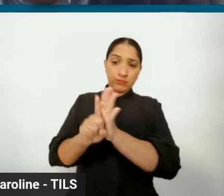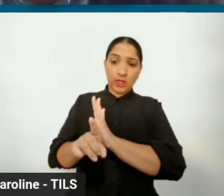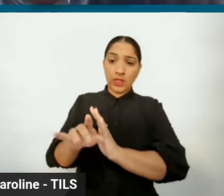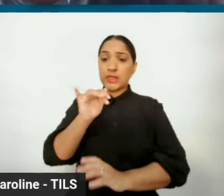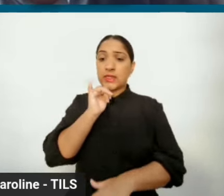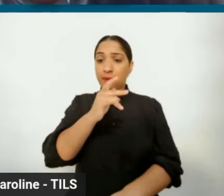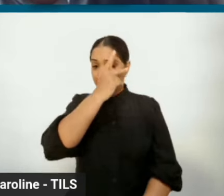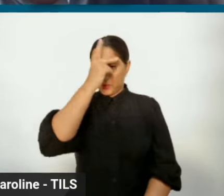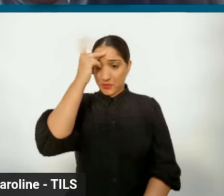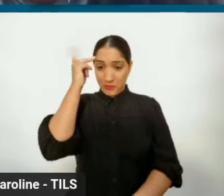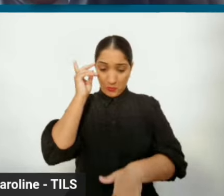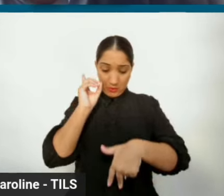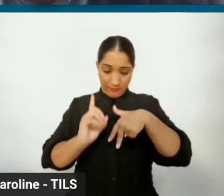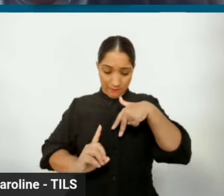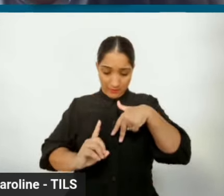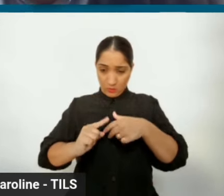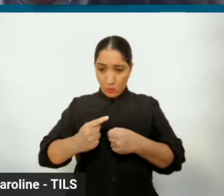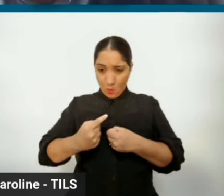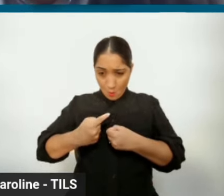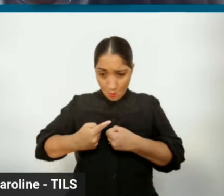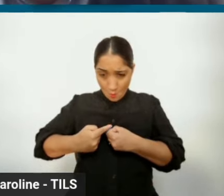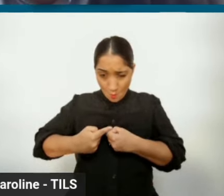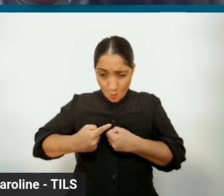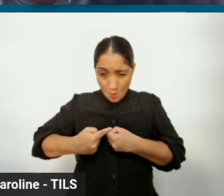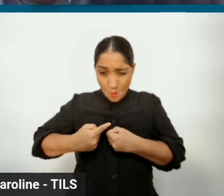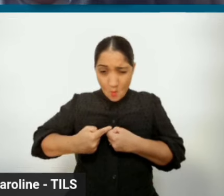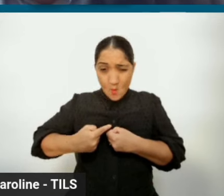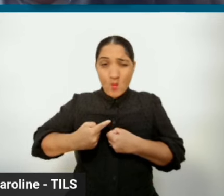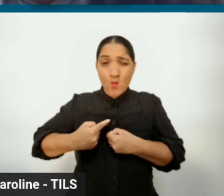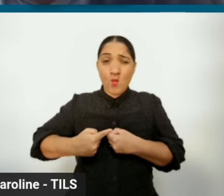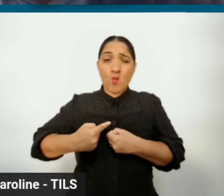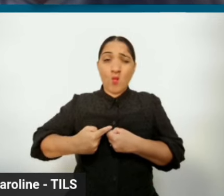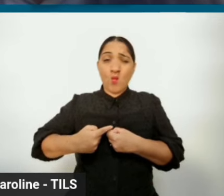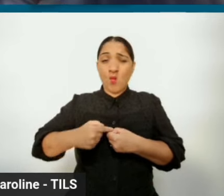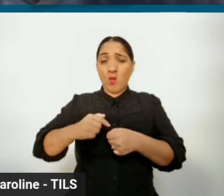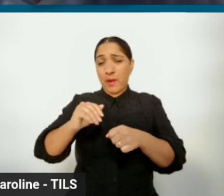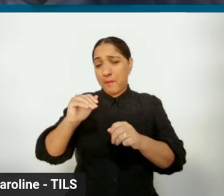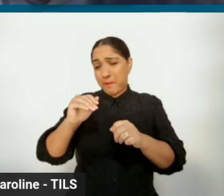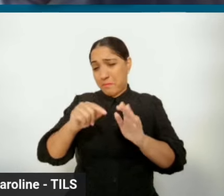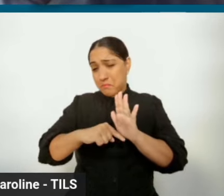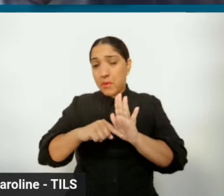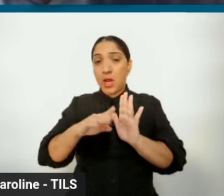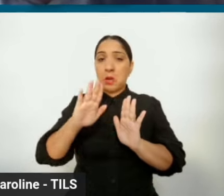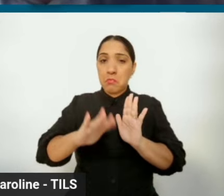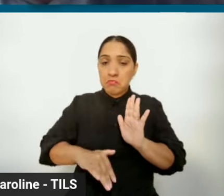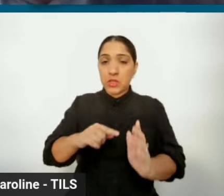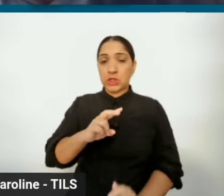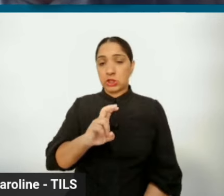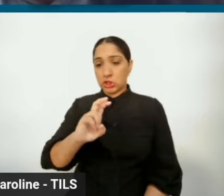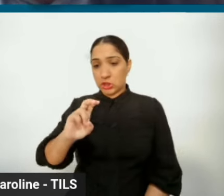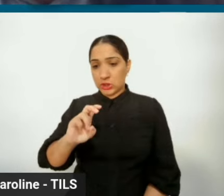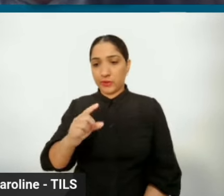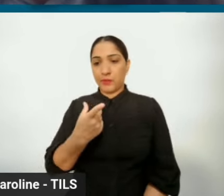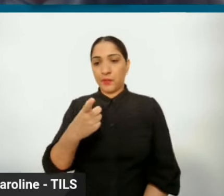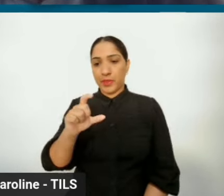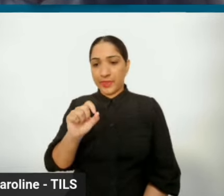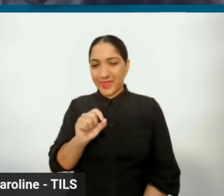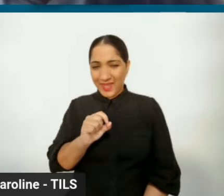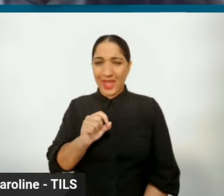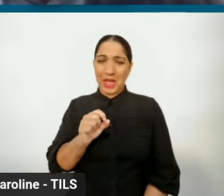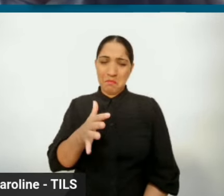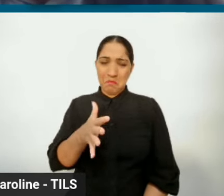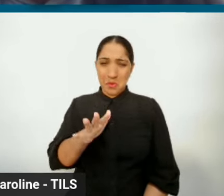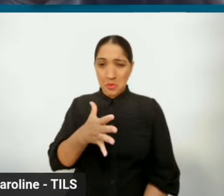pequena cidade, naquela cidade com menos de 5, 10 mil habitantes, qual é a importância para essa pessoa e para aquela pessoa que